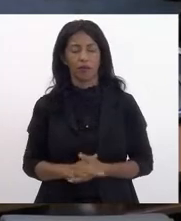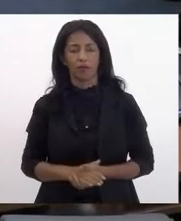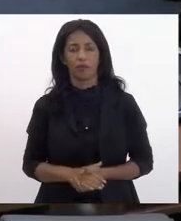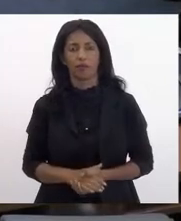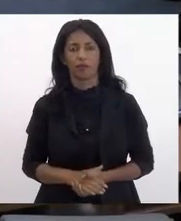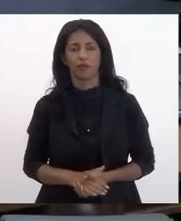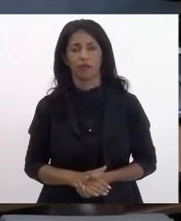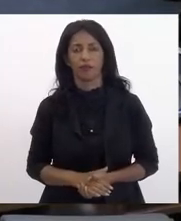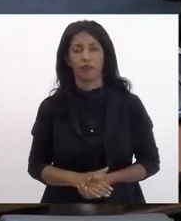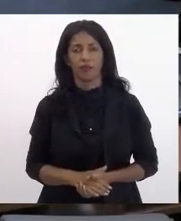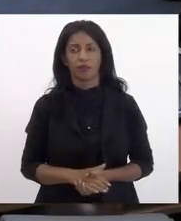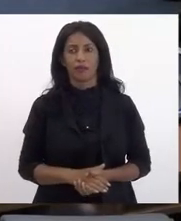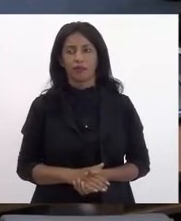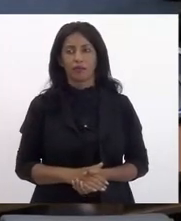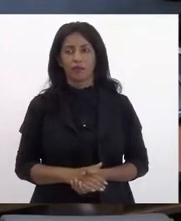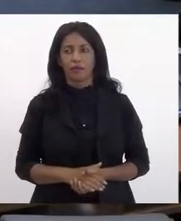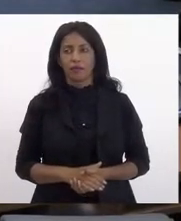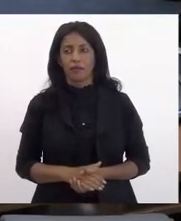e Assuntos Fundiários.